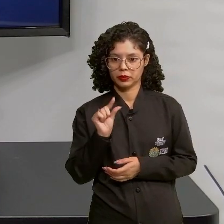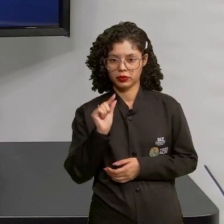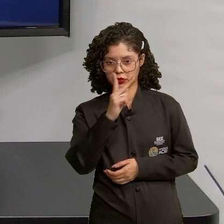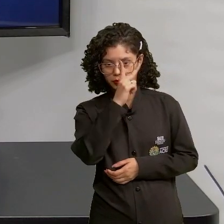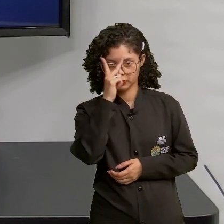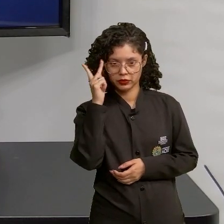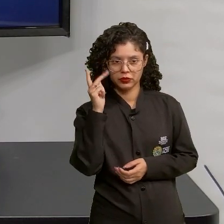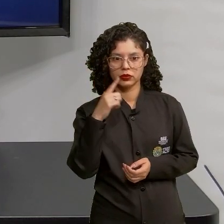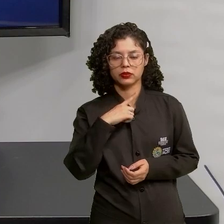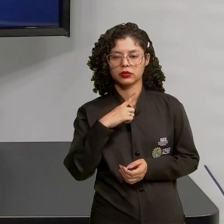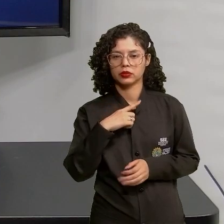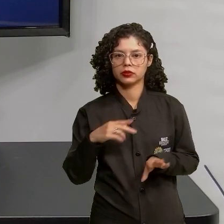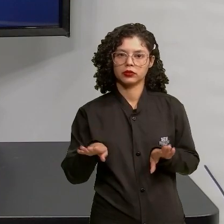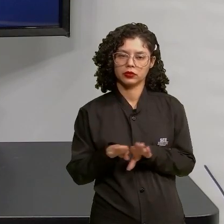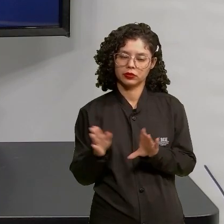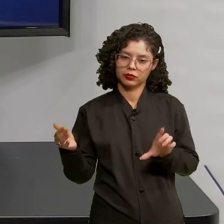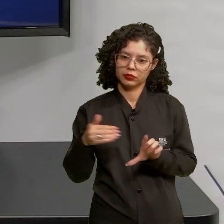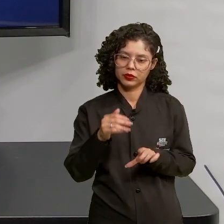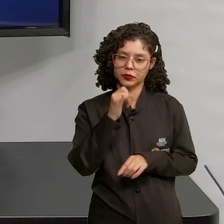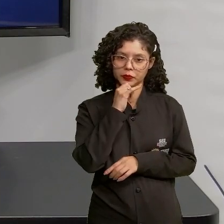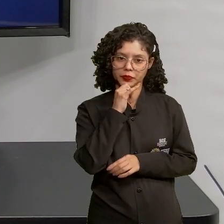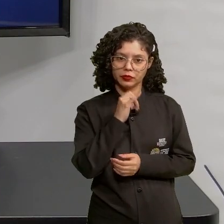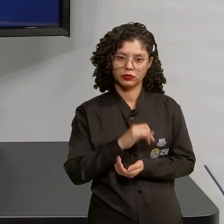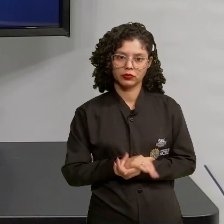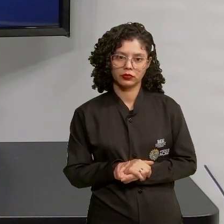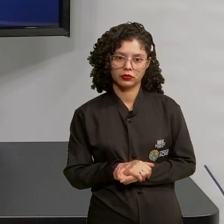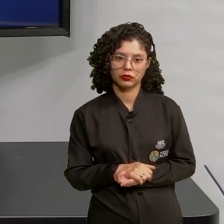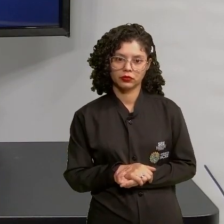têm acesso. A gente pode citar aqui, por exemplo,